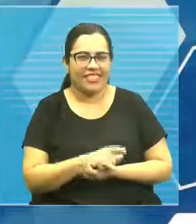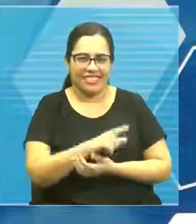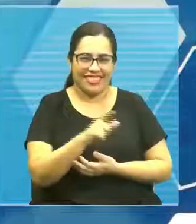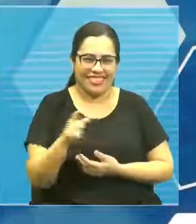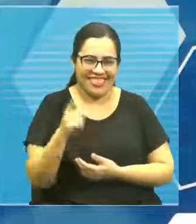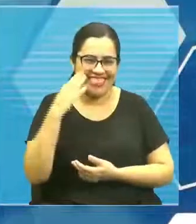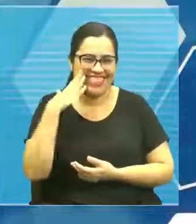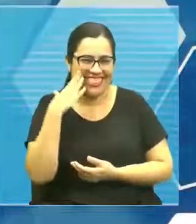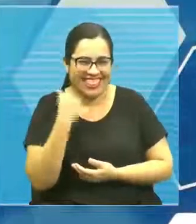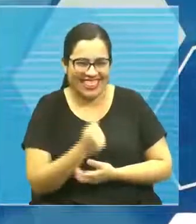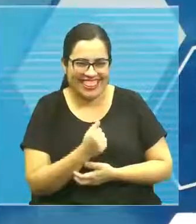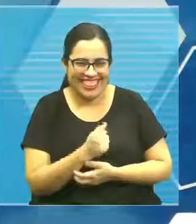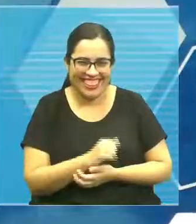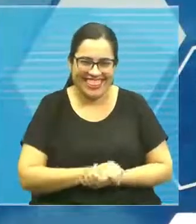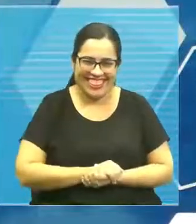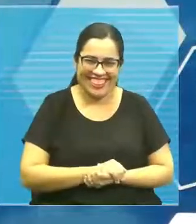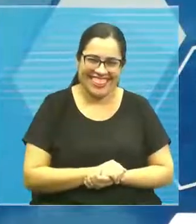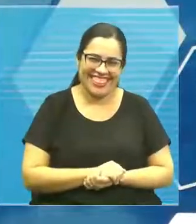como é essa rosinha?